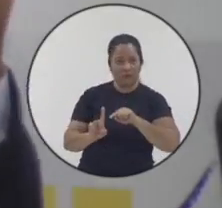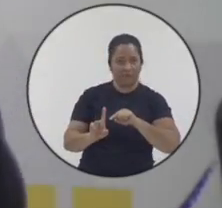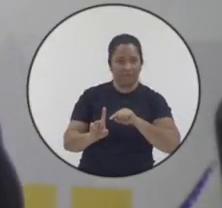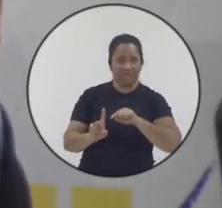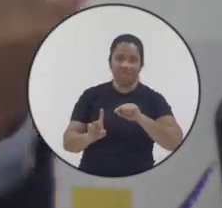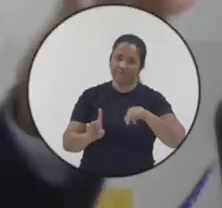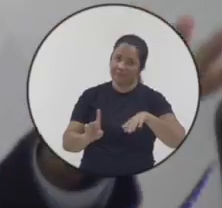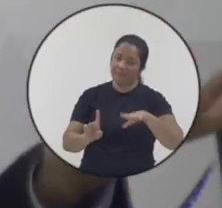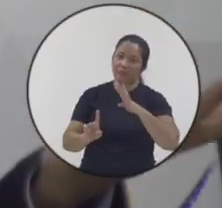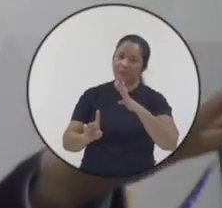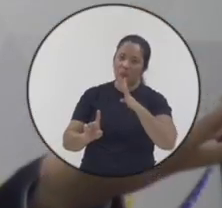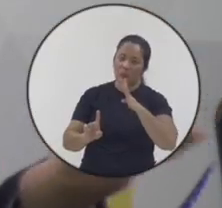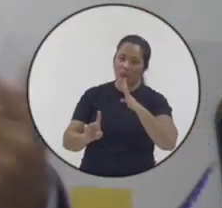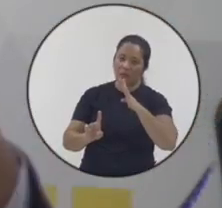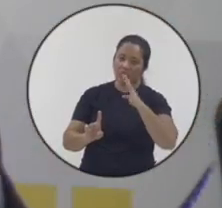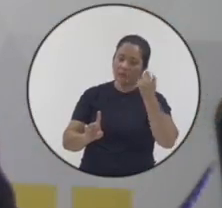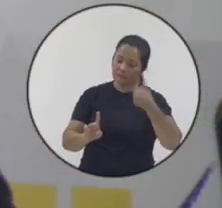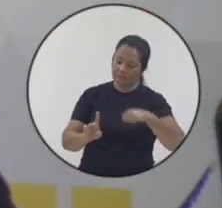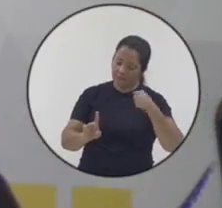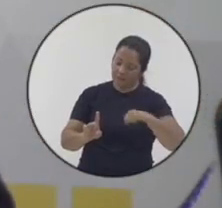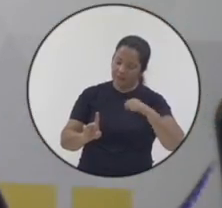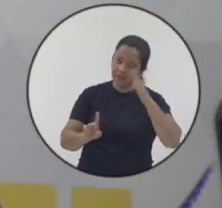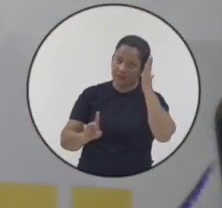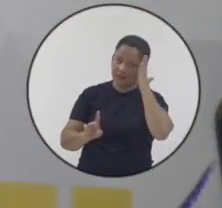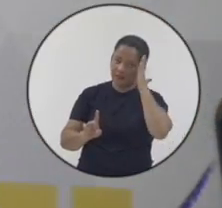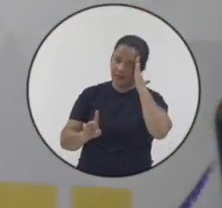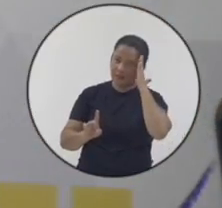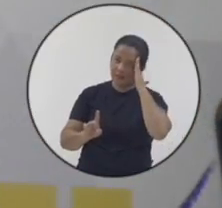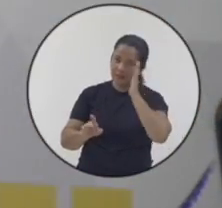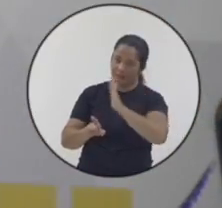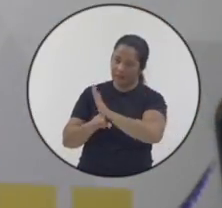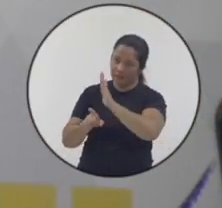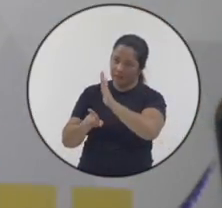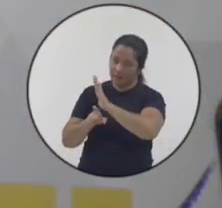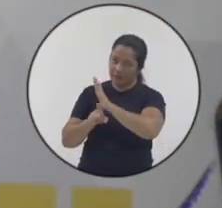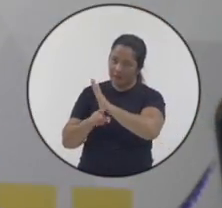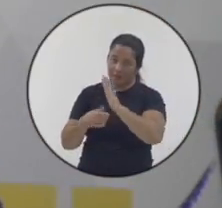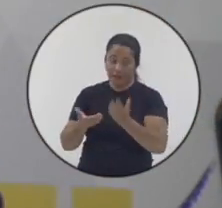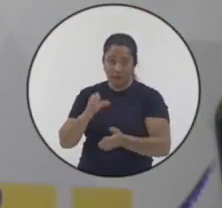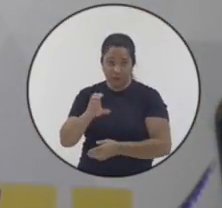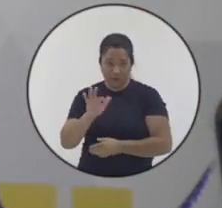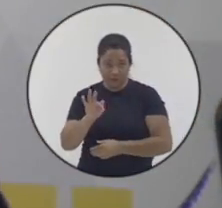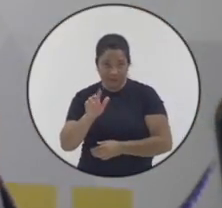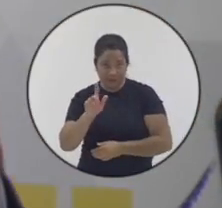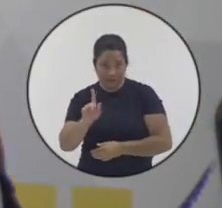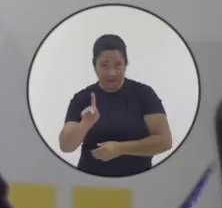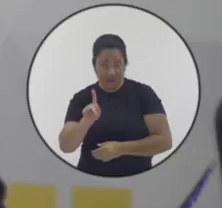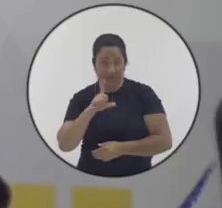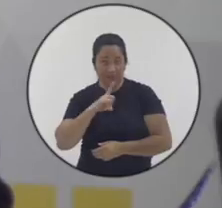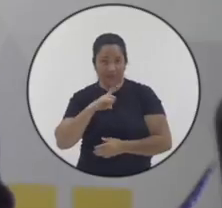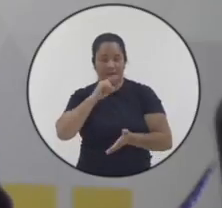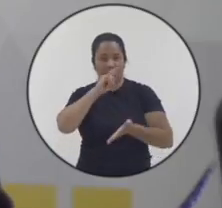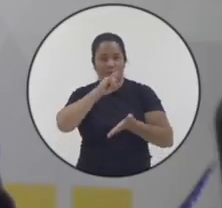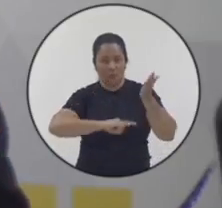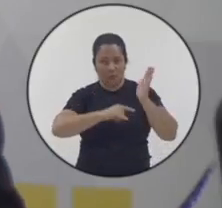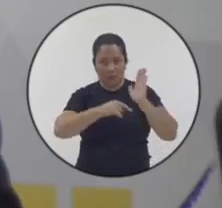que seu conselho federal está te amparando com uma resolução dessa, uma resolução muito bacana, vale a pena ler, e vale